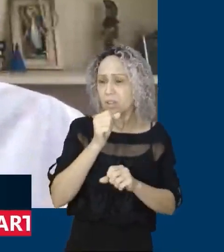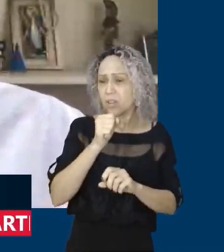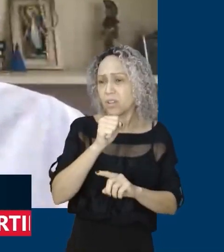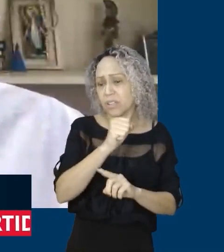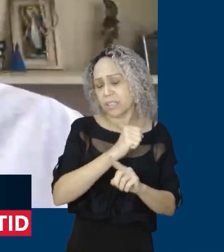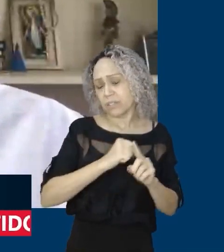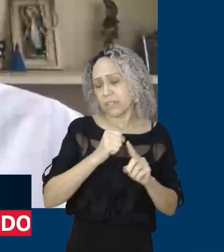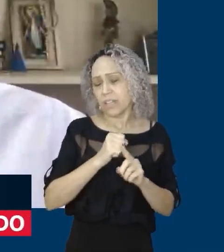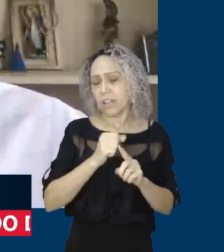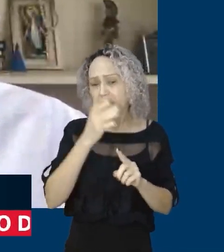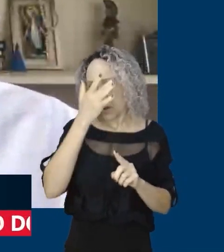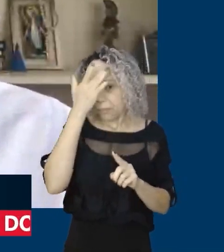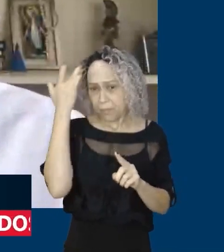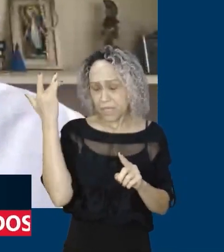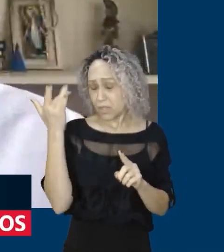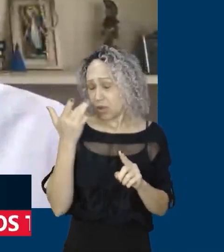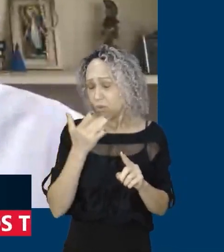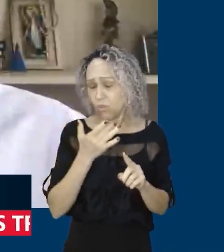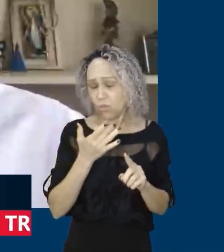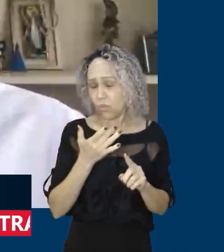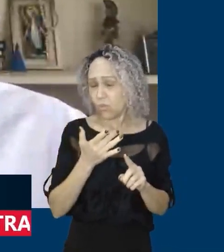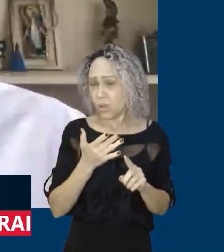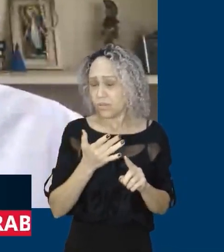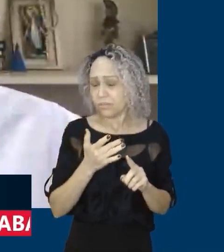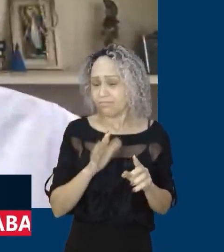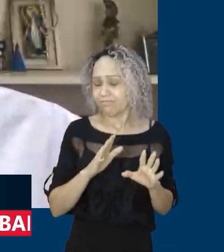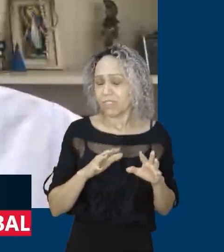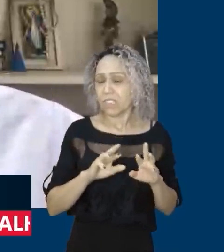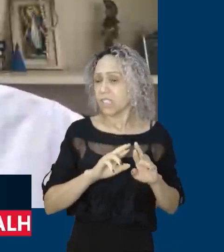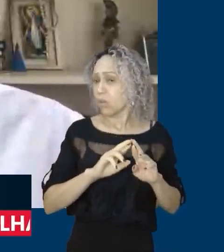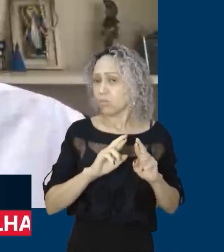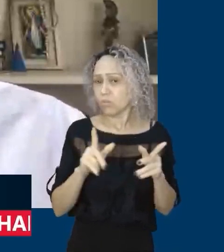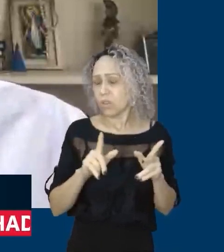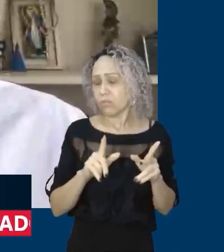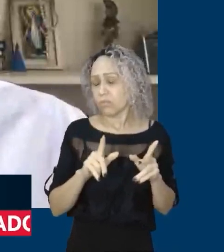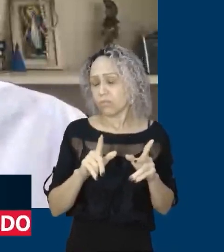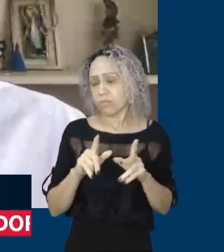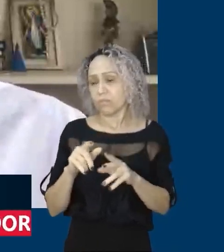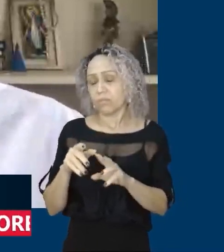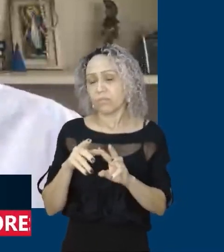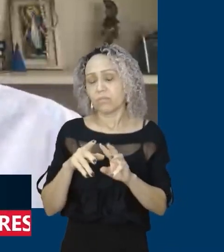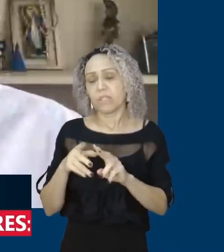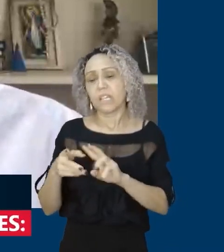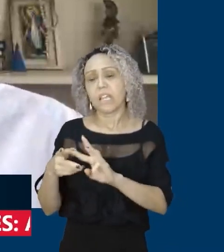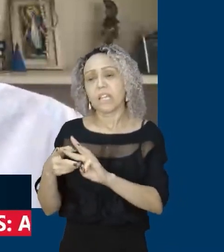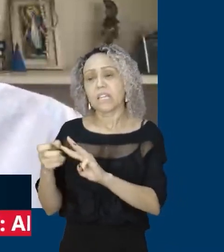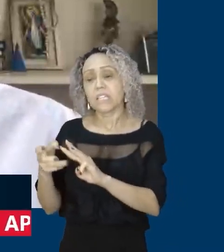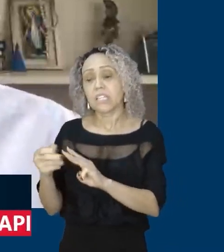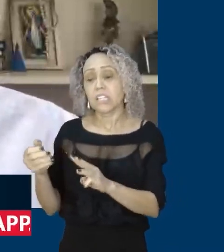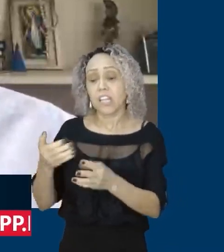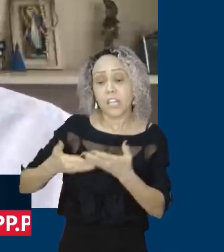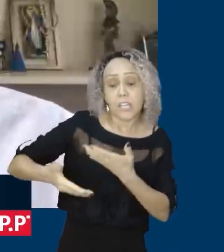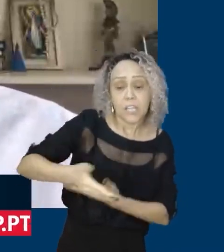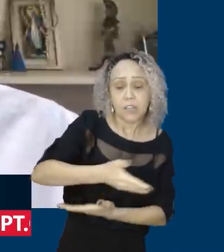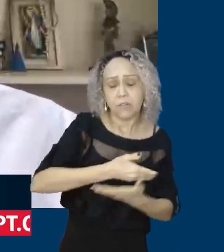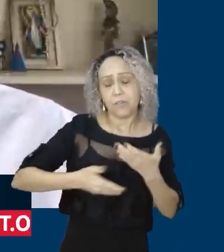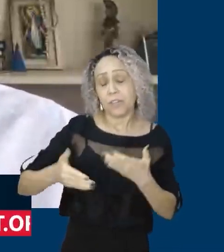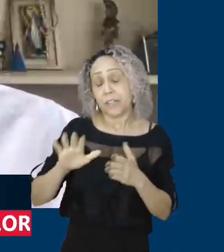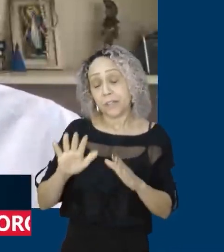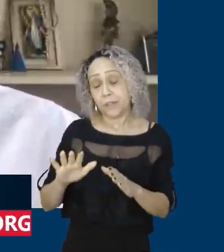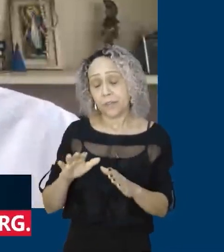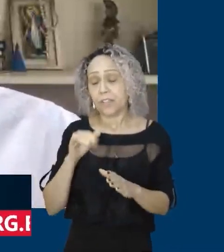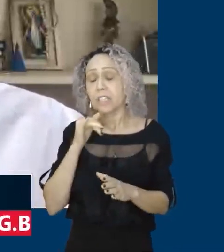exposição pode implicar em epidemias, pode implicar em violações da cultura desses